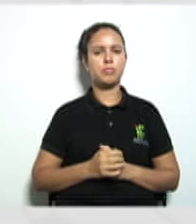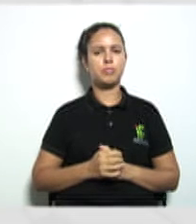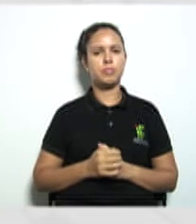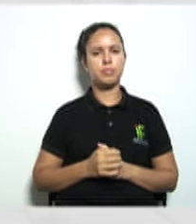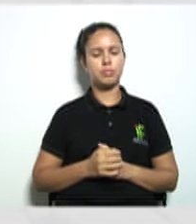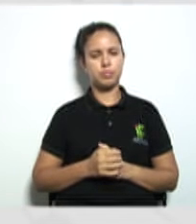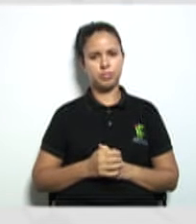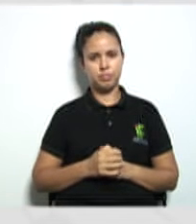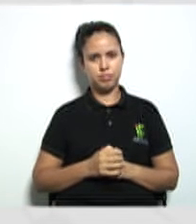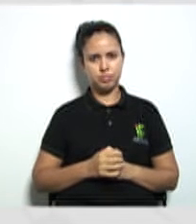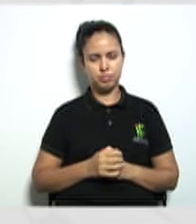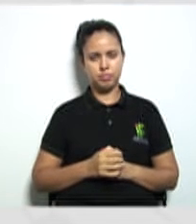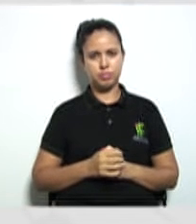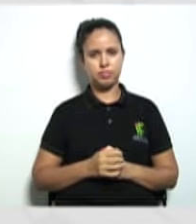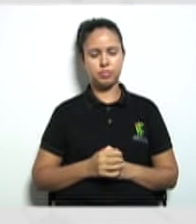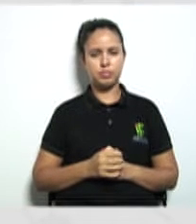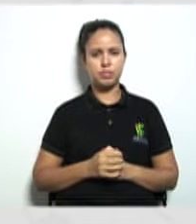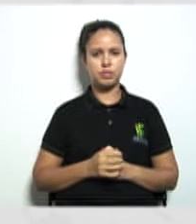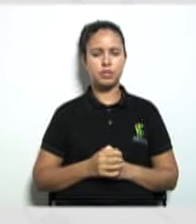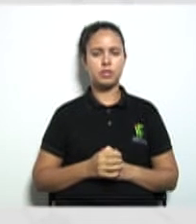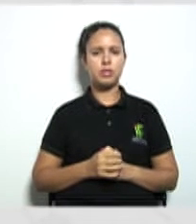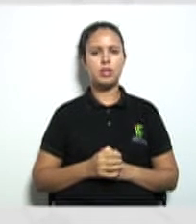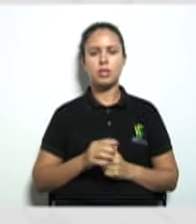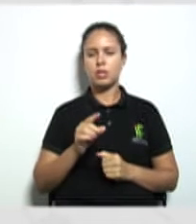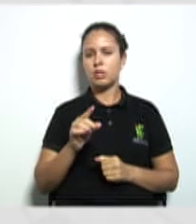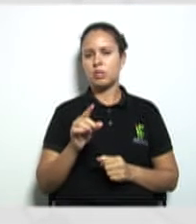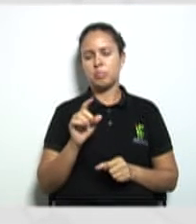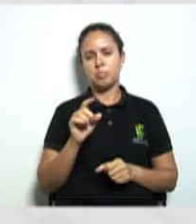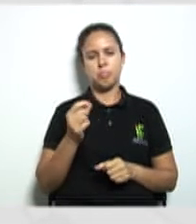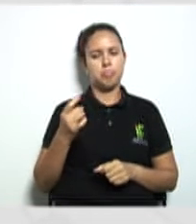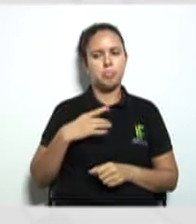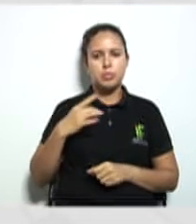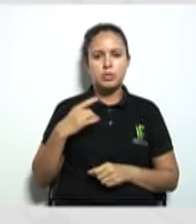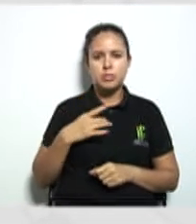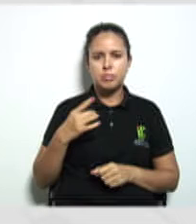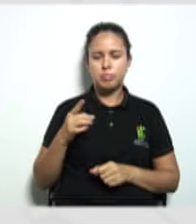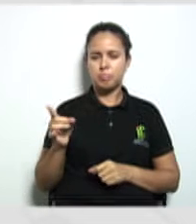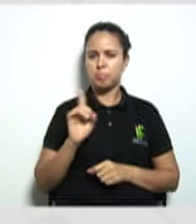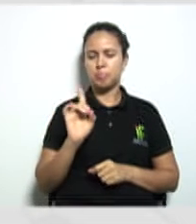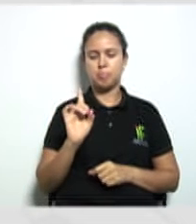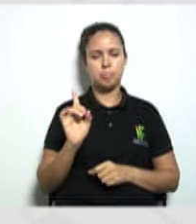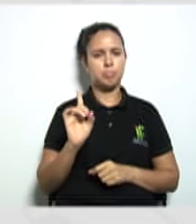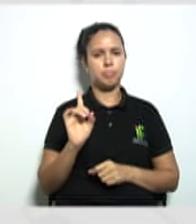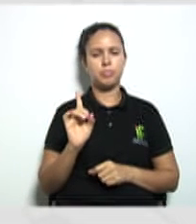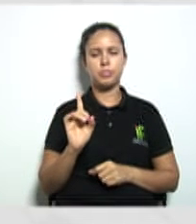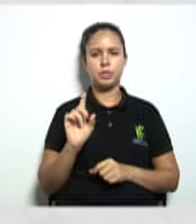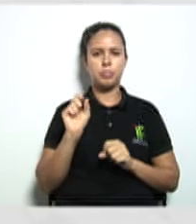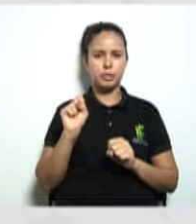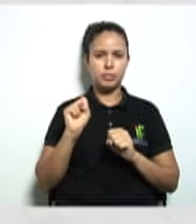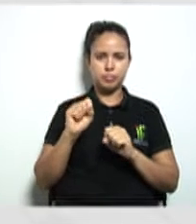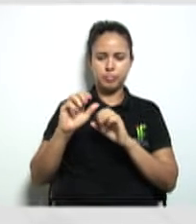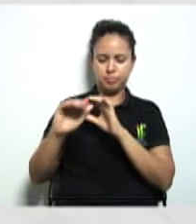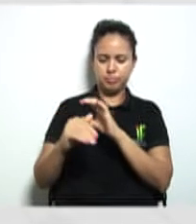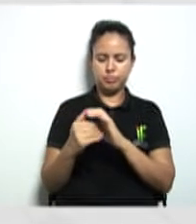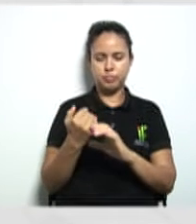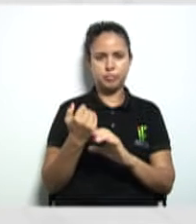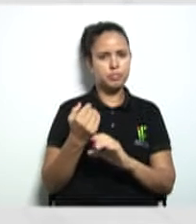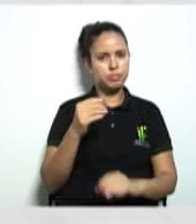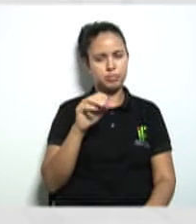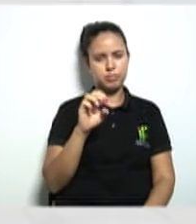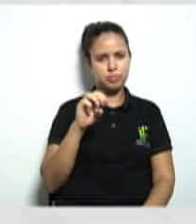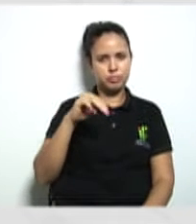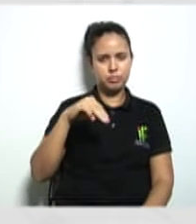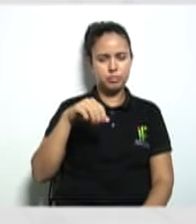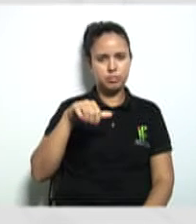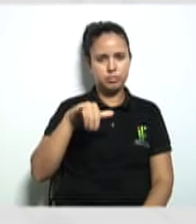marialva.silva@ifro.edu.br, tá bom? Não hesitem, pessoal. Quem quiser mandar o e-mail, a gente vai estar à disposição, tá bom?